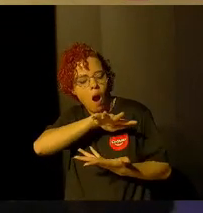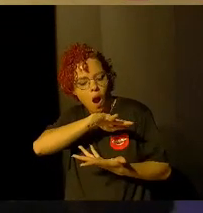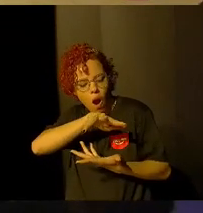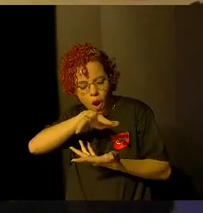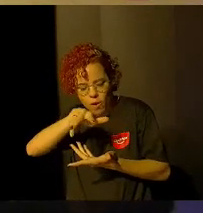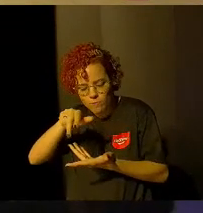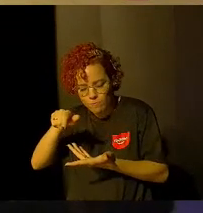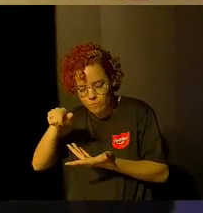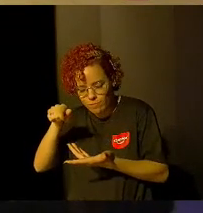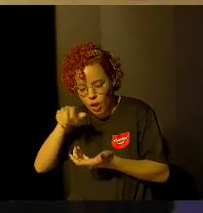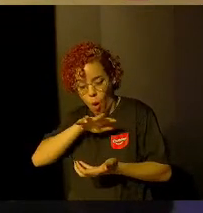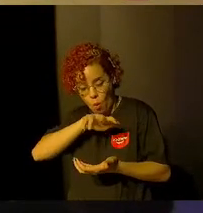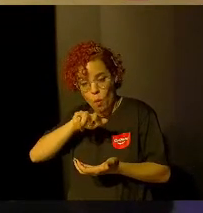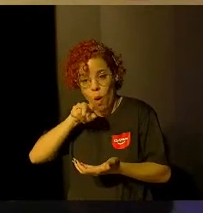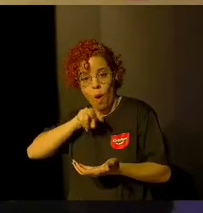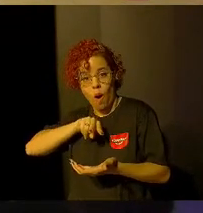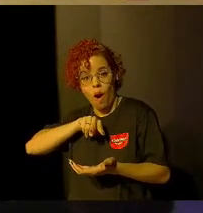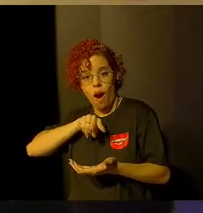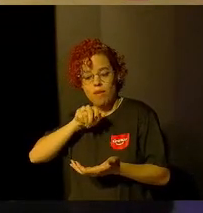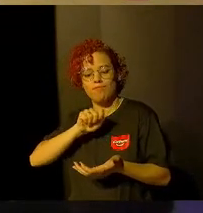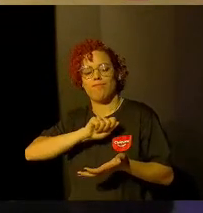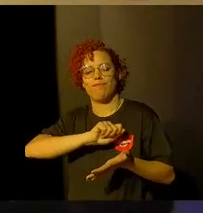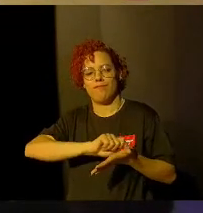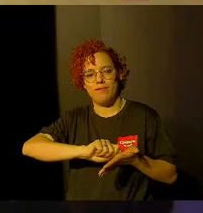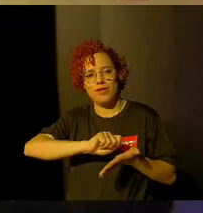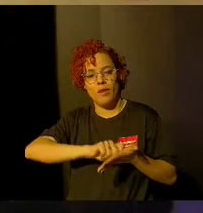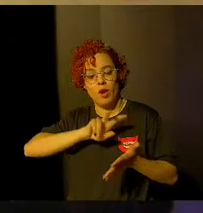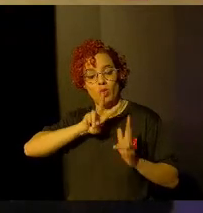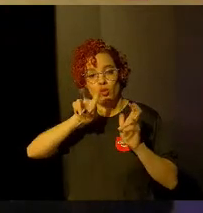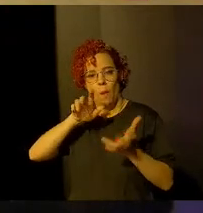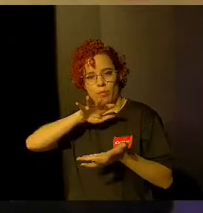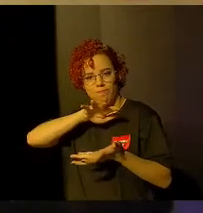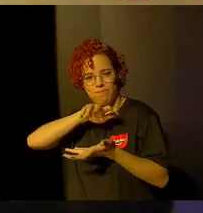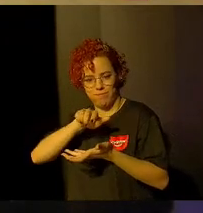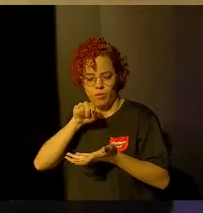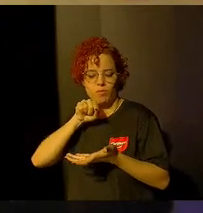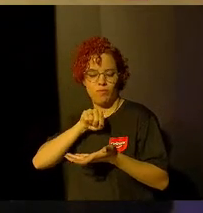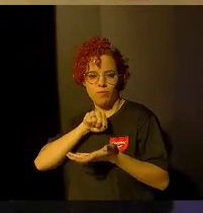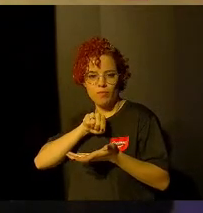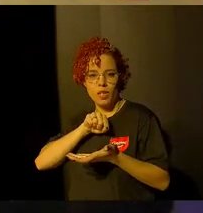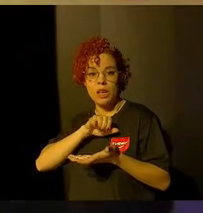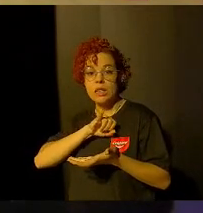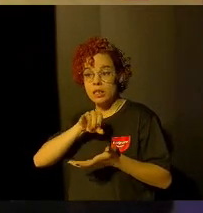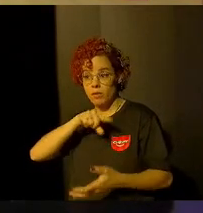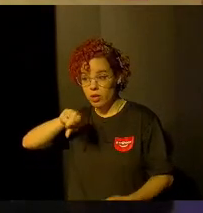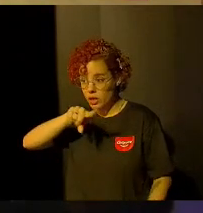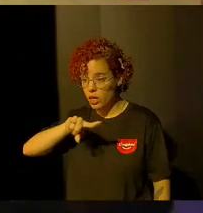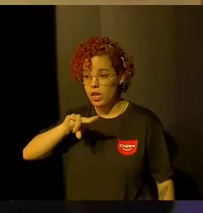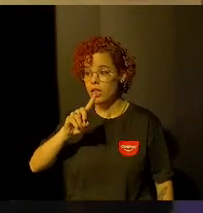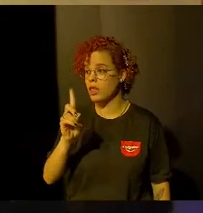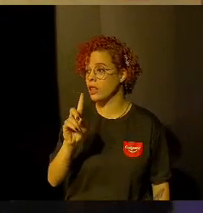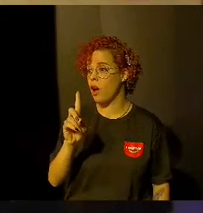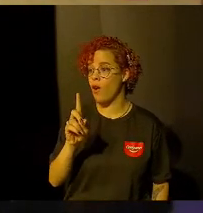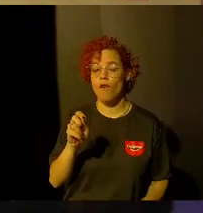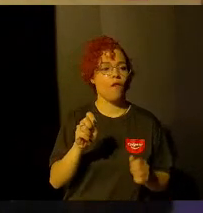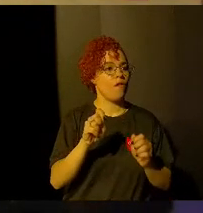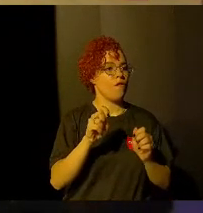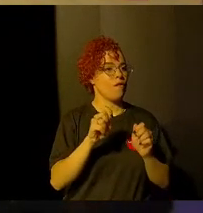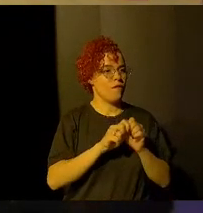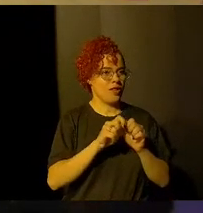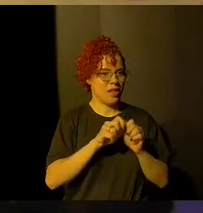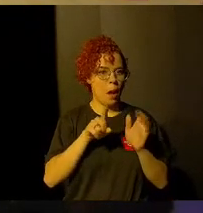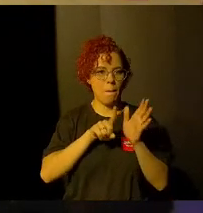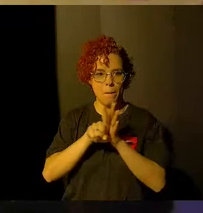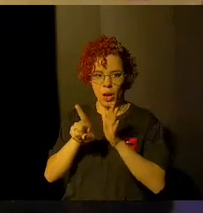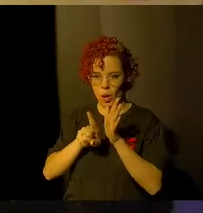o mundo gente só queria lembrar vocês que se vocês não fizerem perguntas e mandar no papelzinho eu vou fazer todas